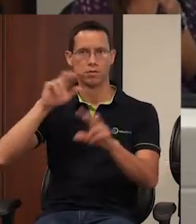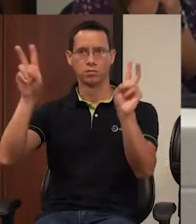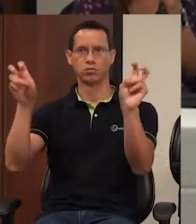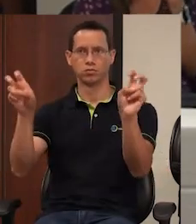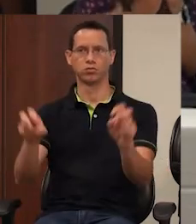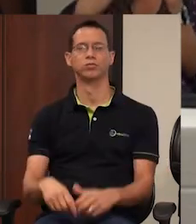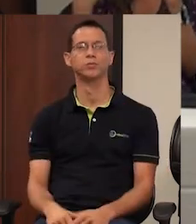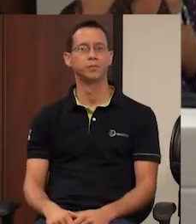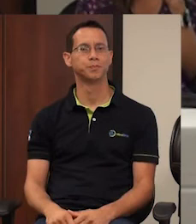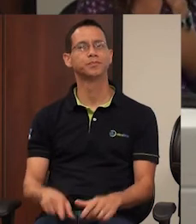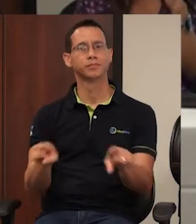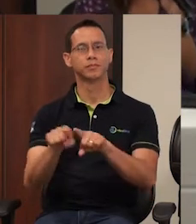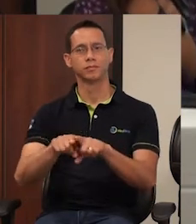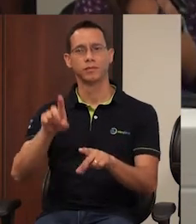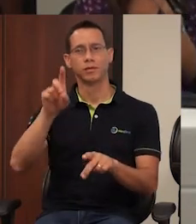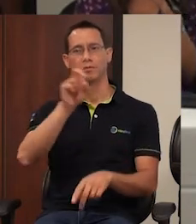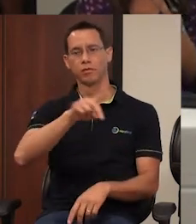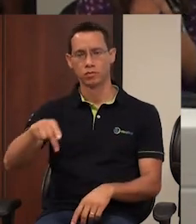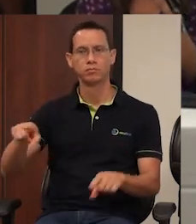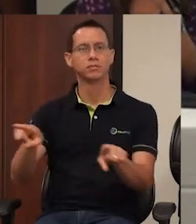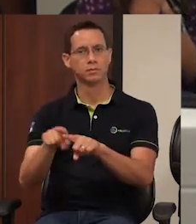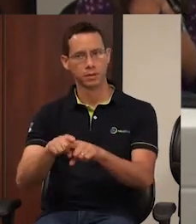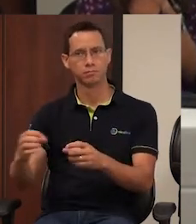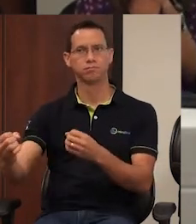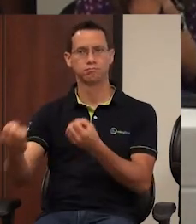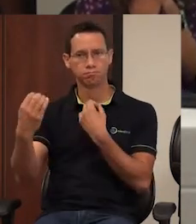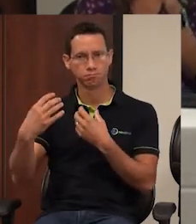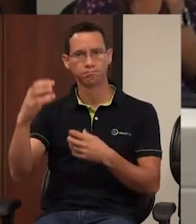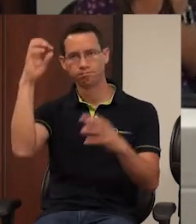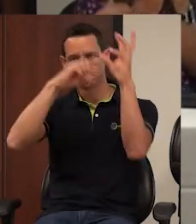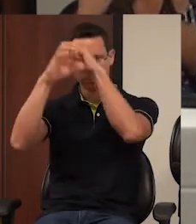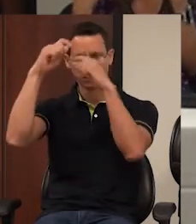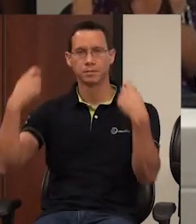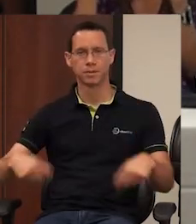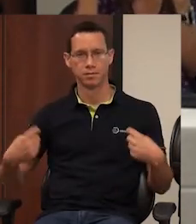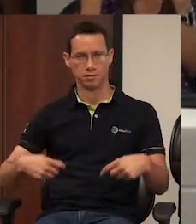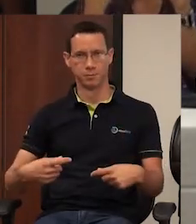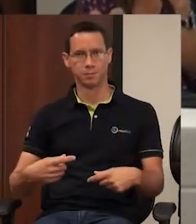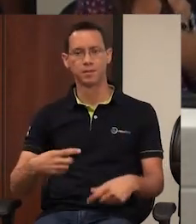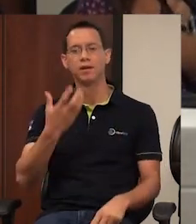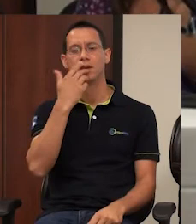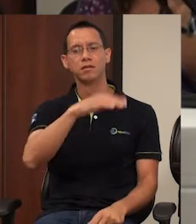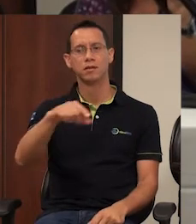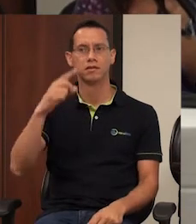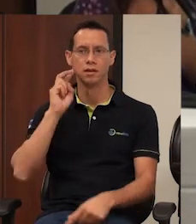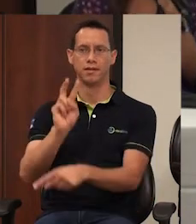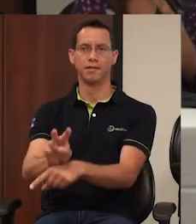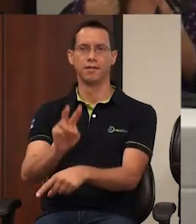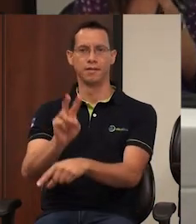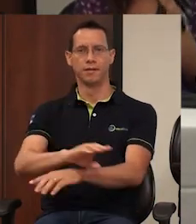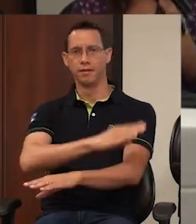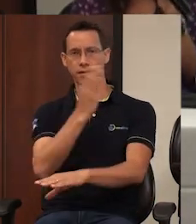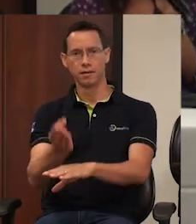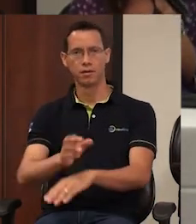assunto. Também os professores precisam ouvir bastante. Né? Que a criança com deficiência não precisa ser protegida, ela precisa